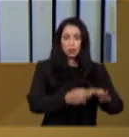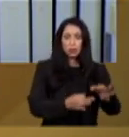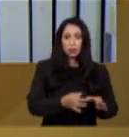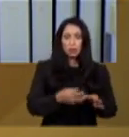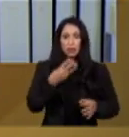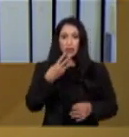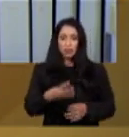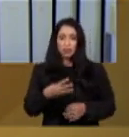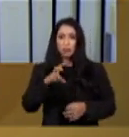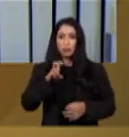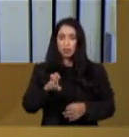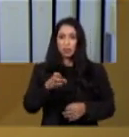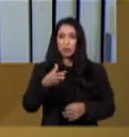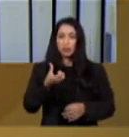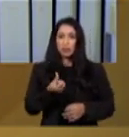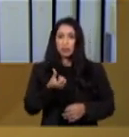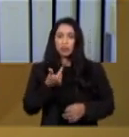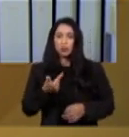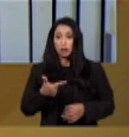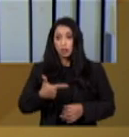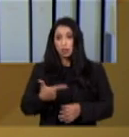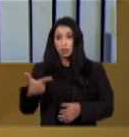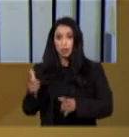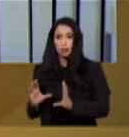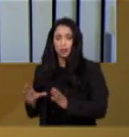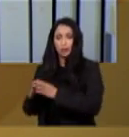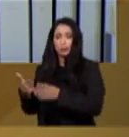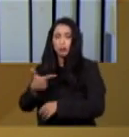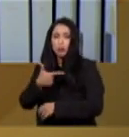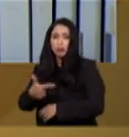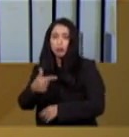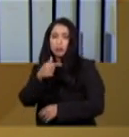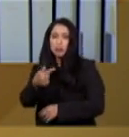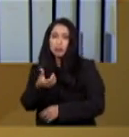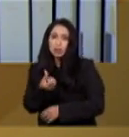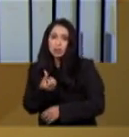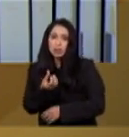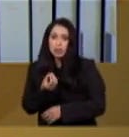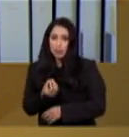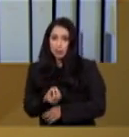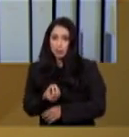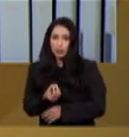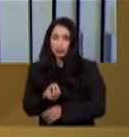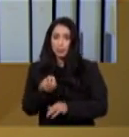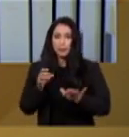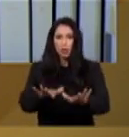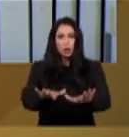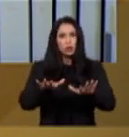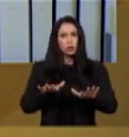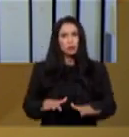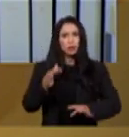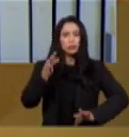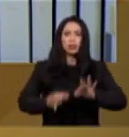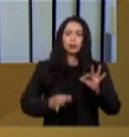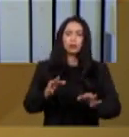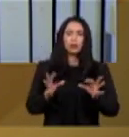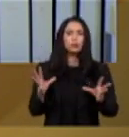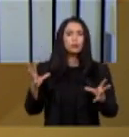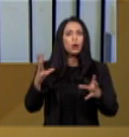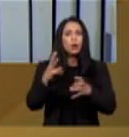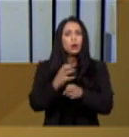3.552 e na segunda turma 2.760. No plenário, julgamos o total de